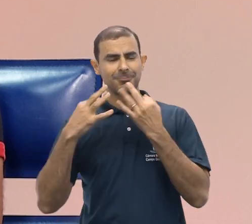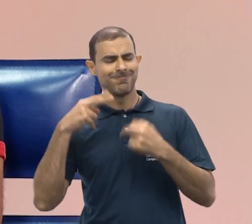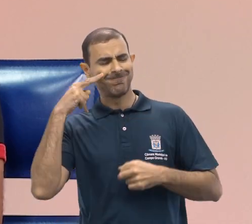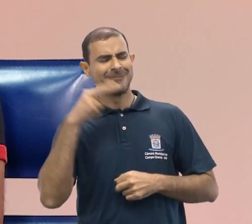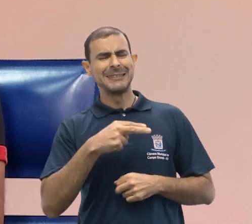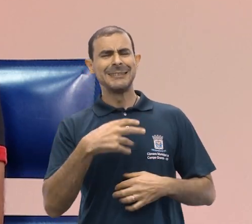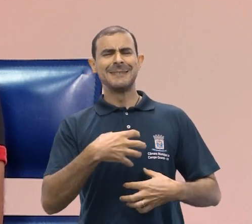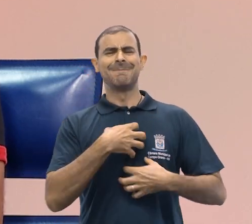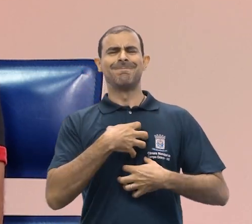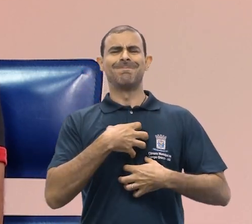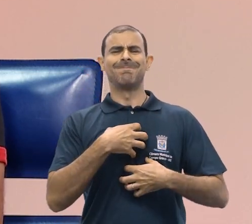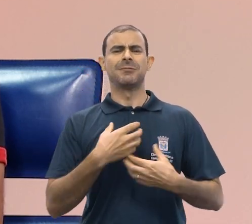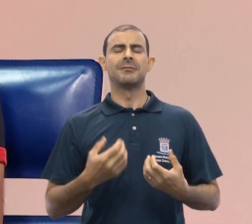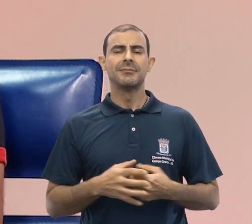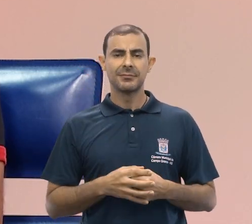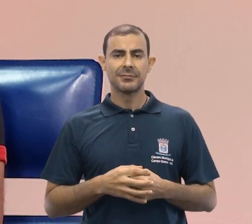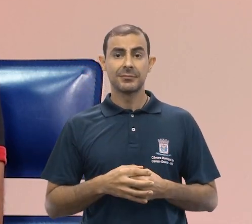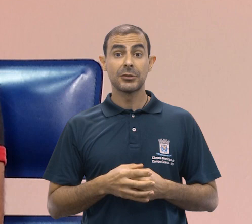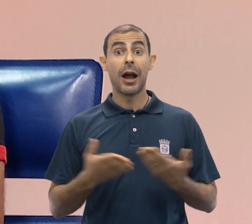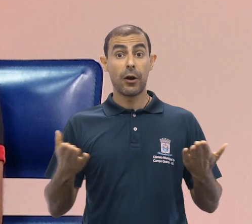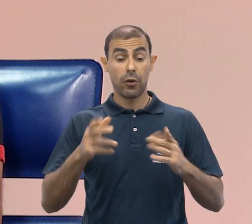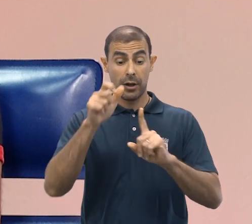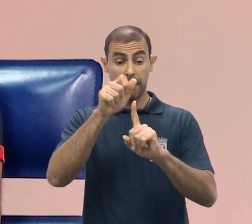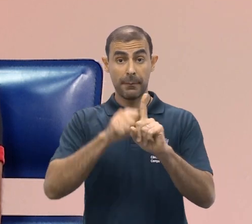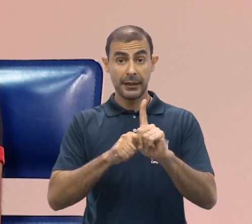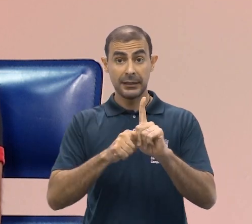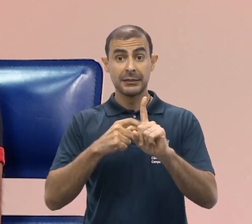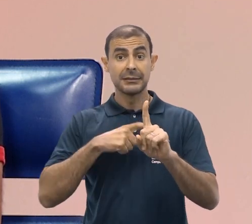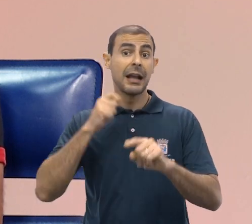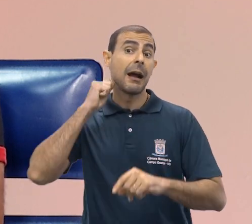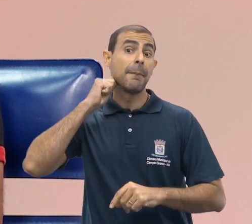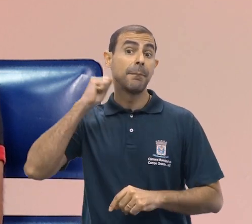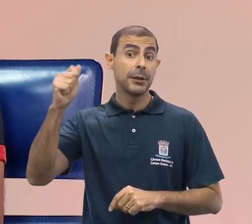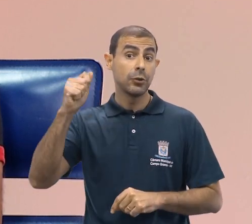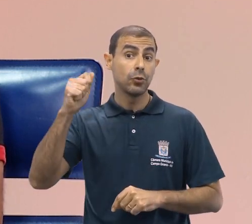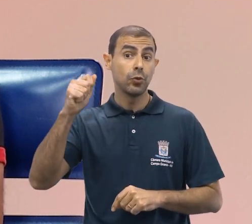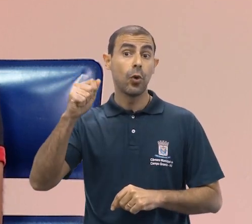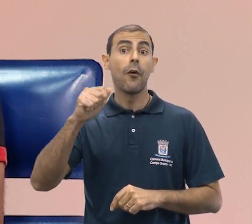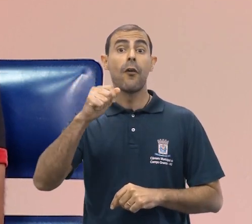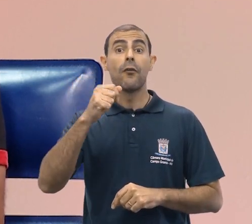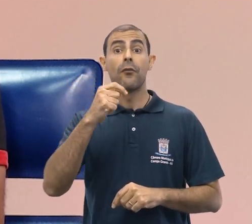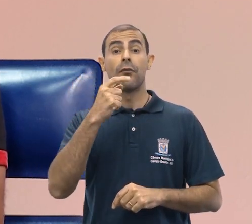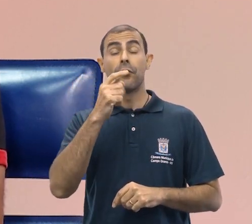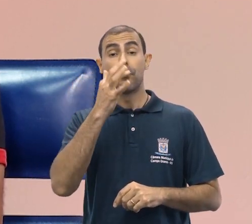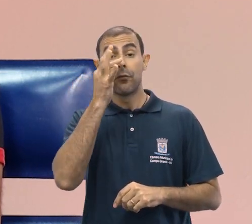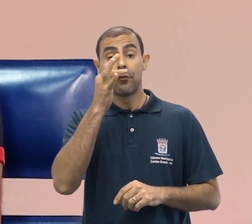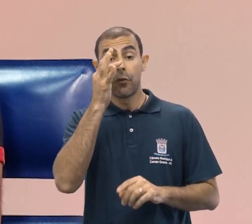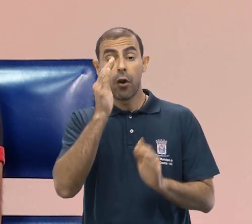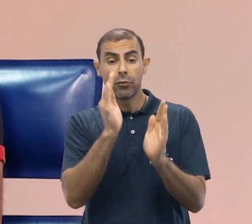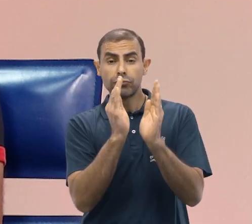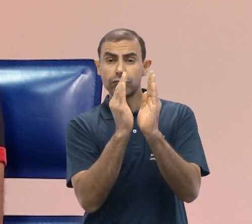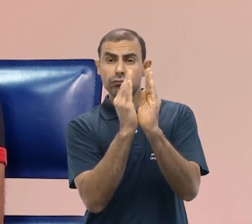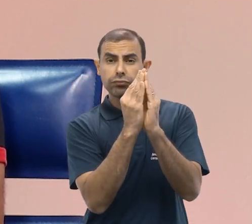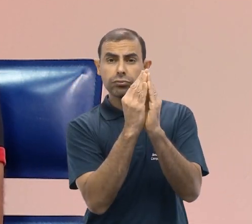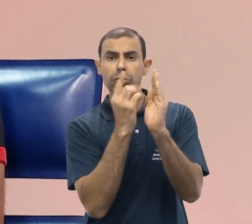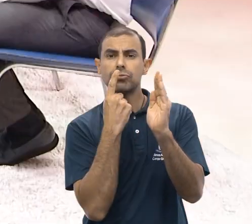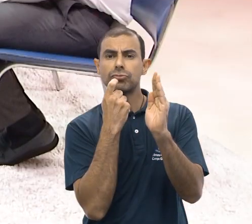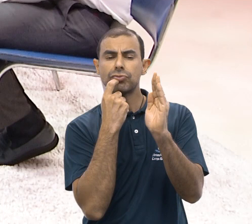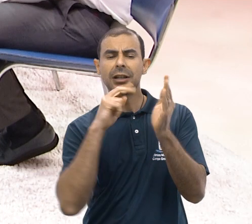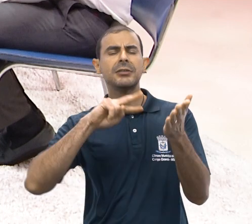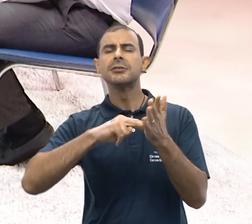mês, Abril da Tulipa Vermelha, é uma conscientização para que as famílias entendam essa doença, para que a